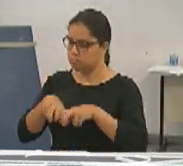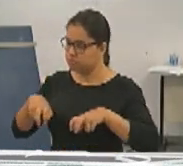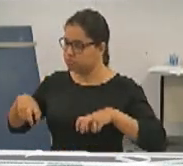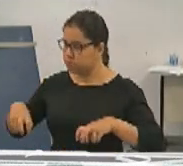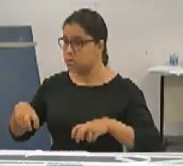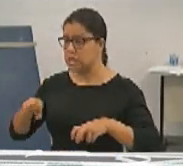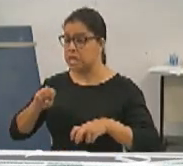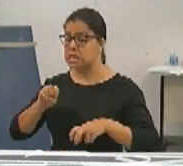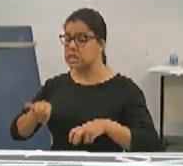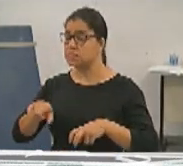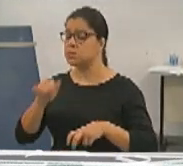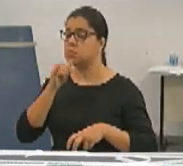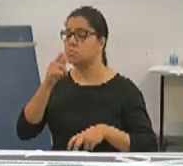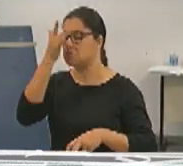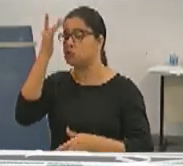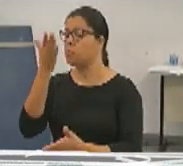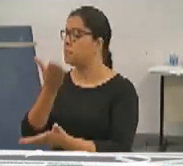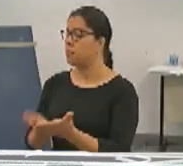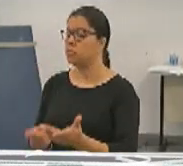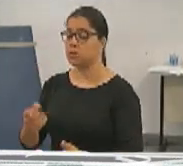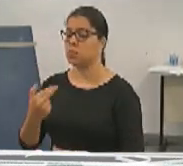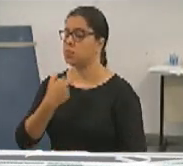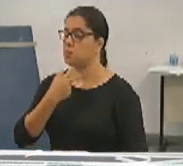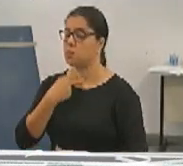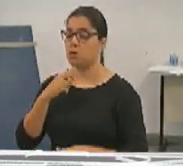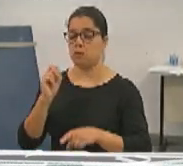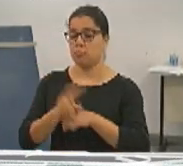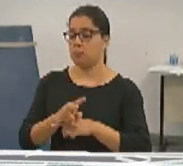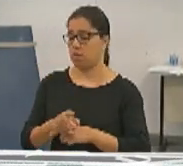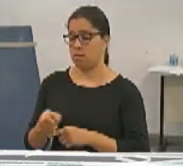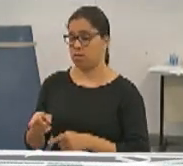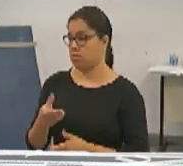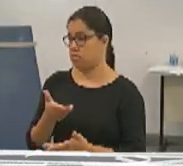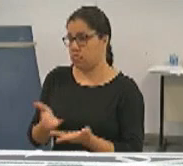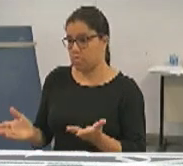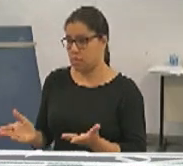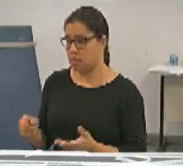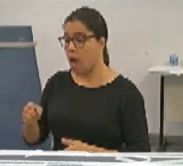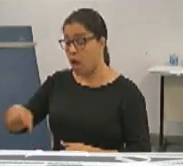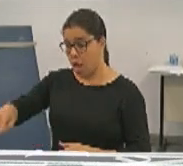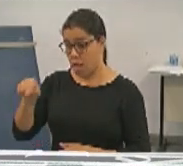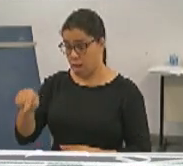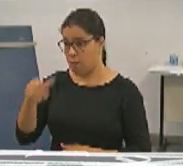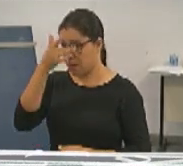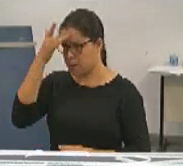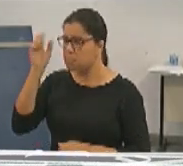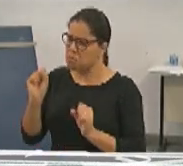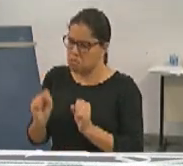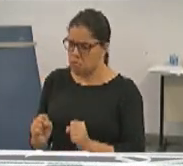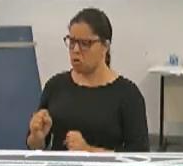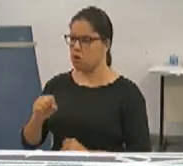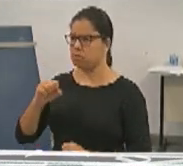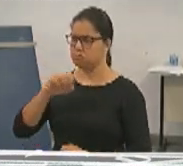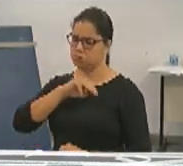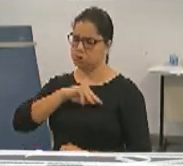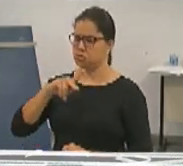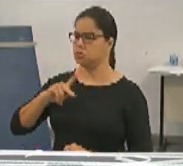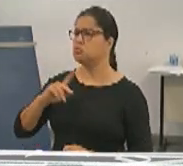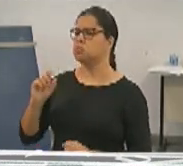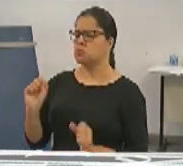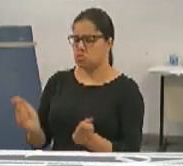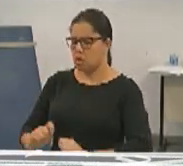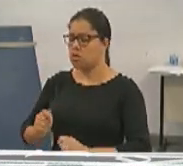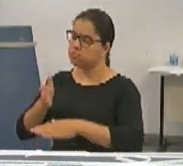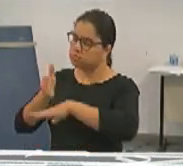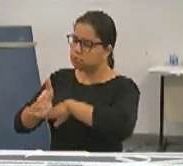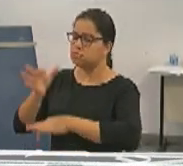Ministério Público, na Defensoria Pública, solicitando uma nova avaliação. Então, a atitude que nós tomamos é justamente colocar a